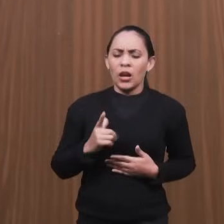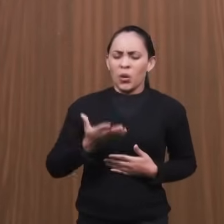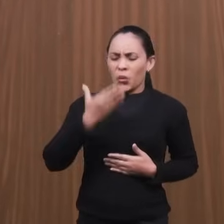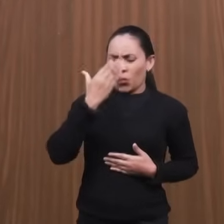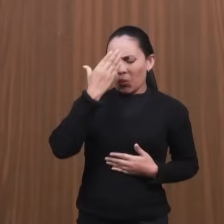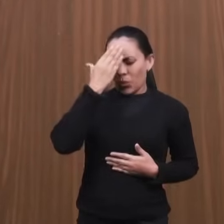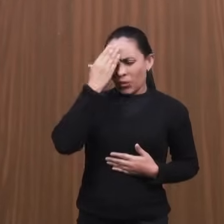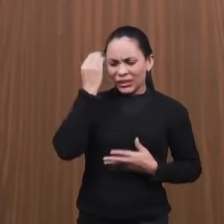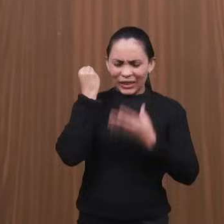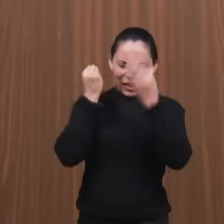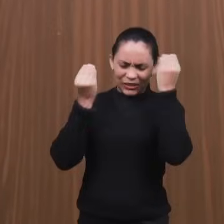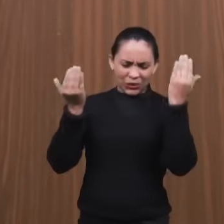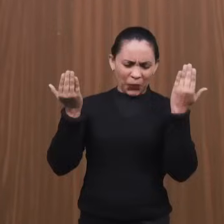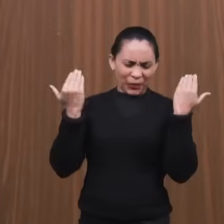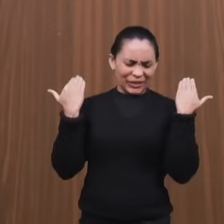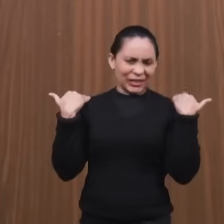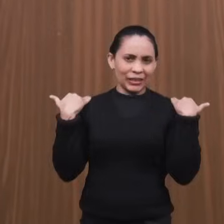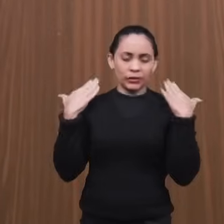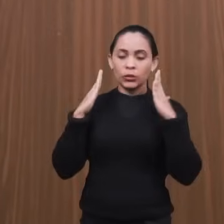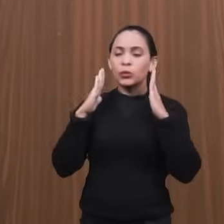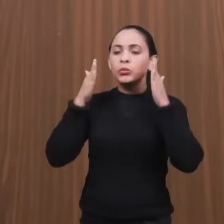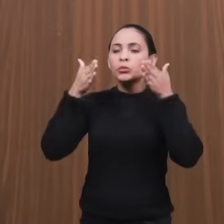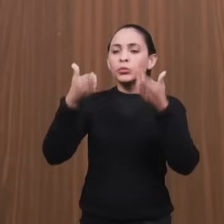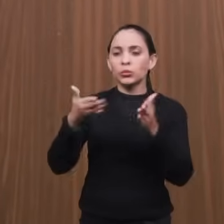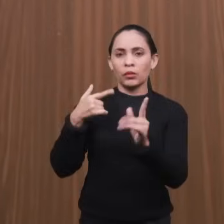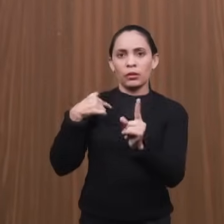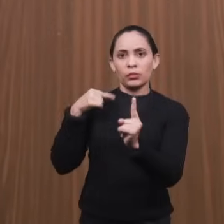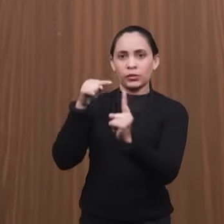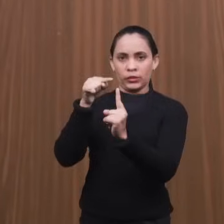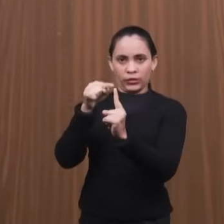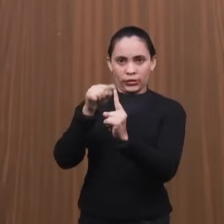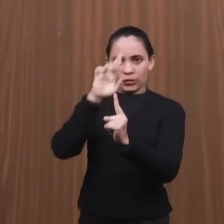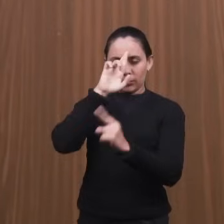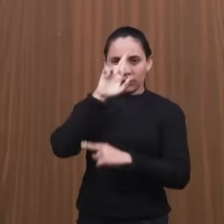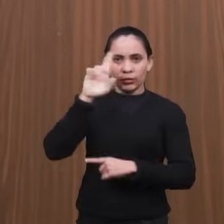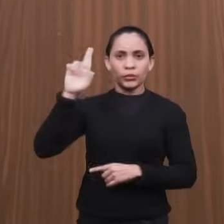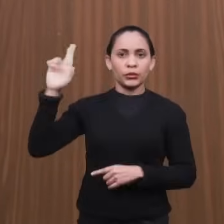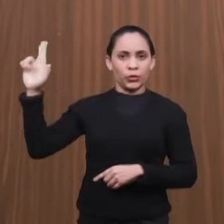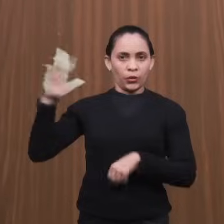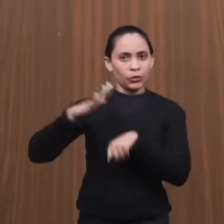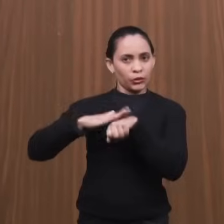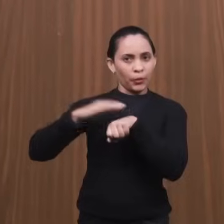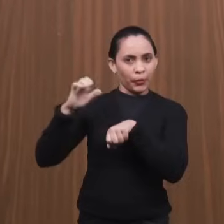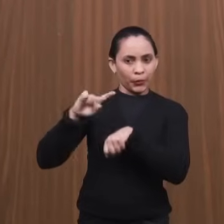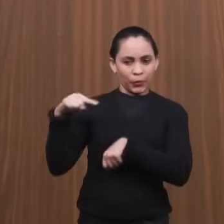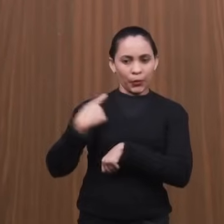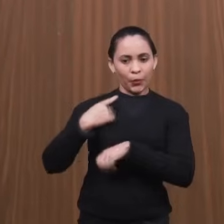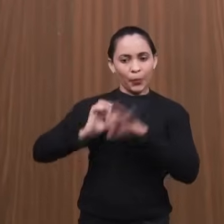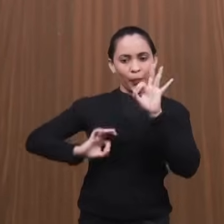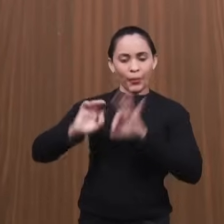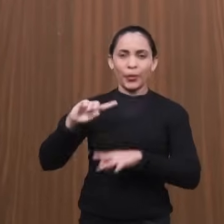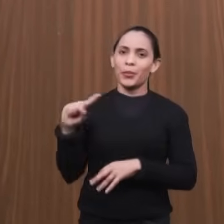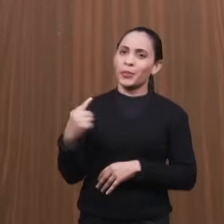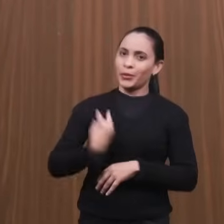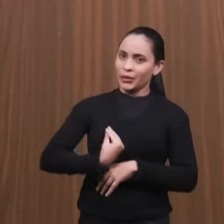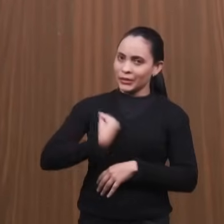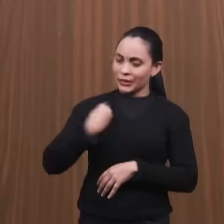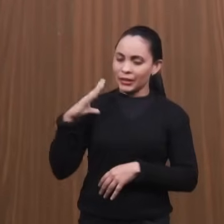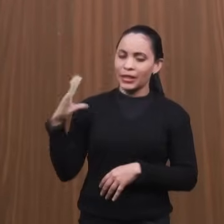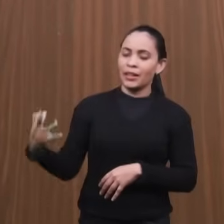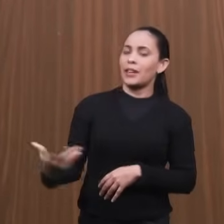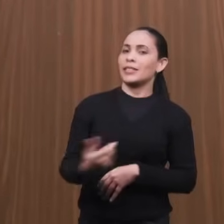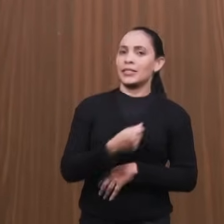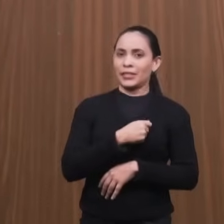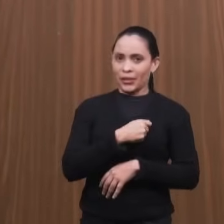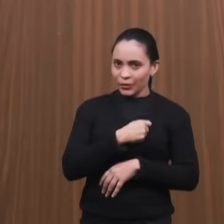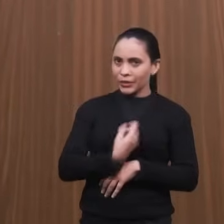ficam, vamos prosseguir para o alvo da soberana vocação que o Senhor preparou para nós, a